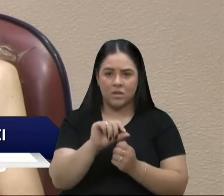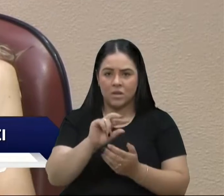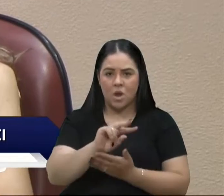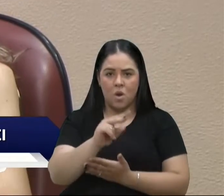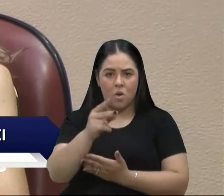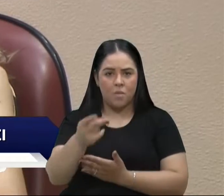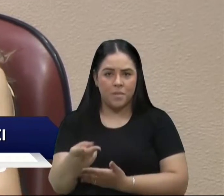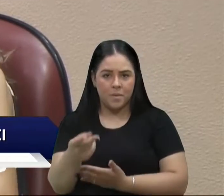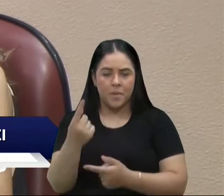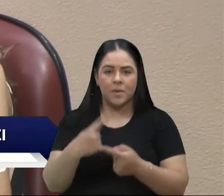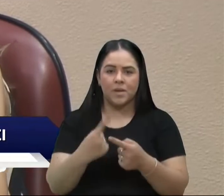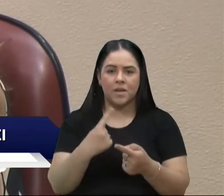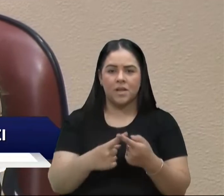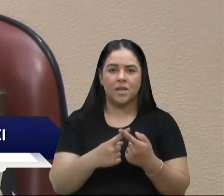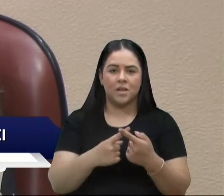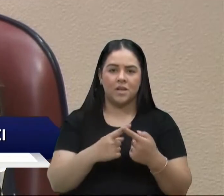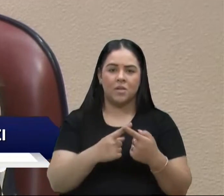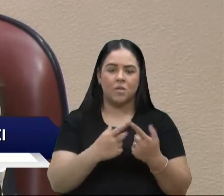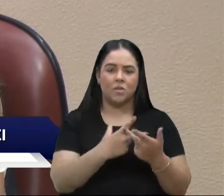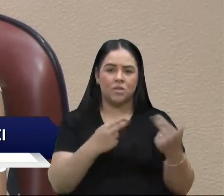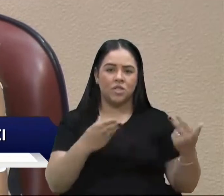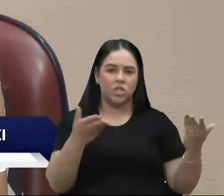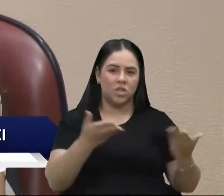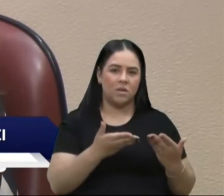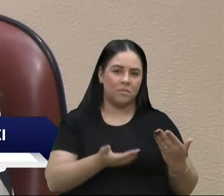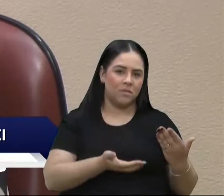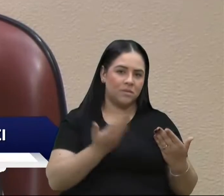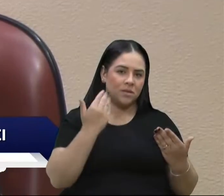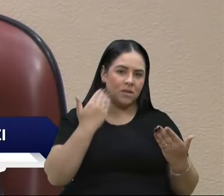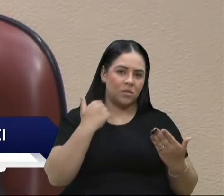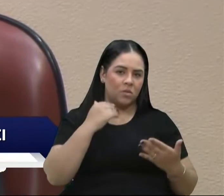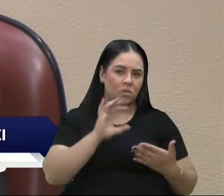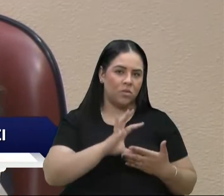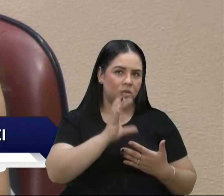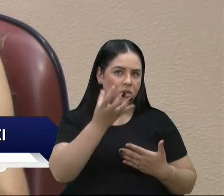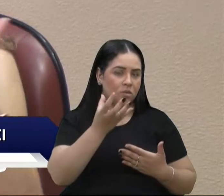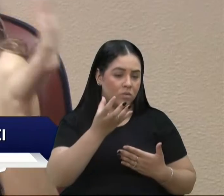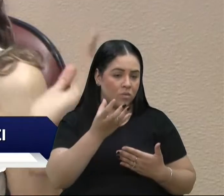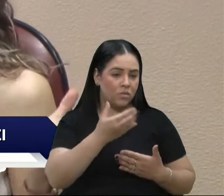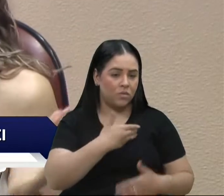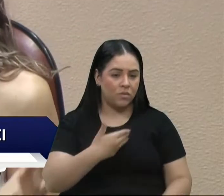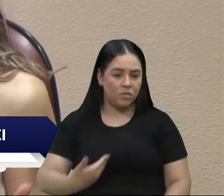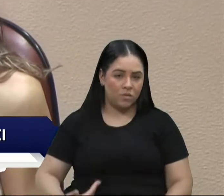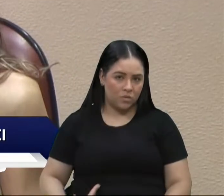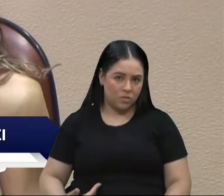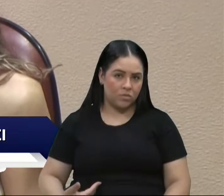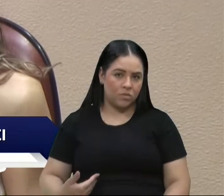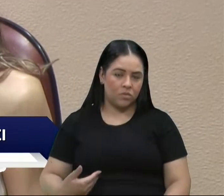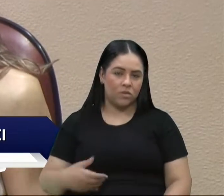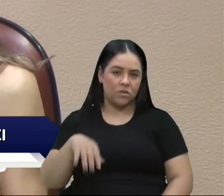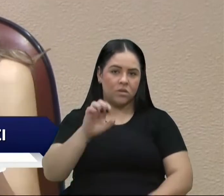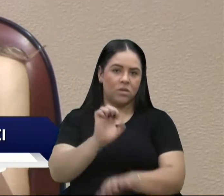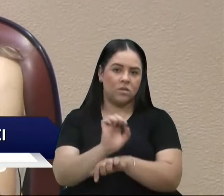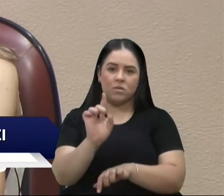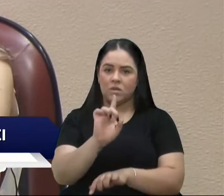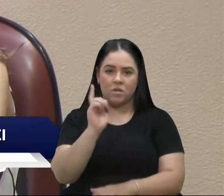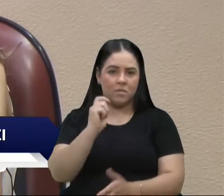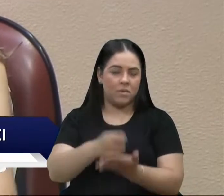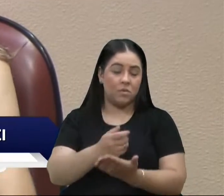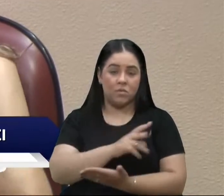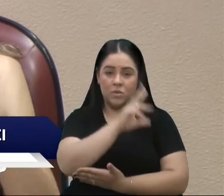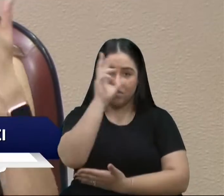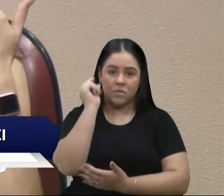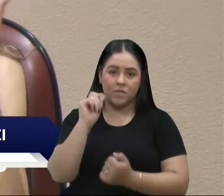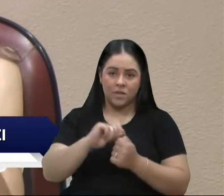são serviços que já foram produzidos, que já foram realizados. O governo do estado, que lá atrás não pagou. O município fez